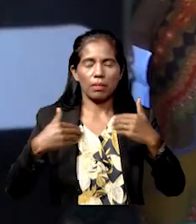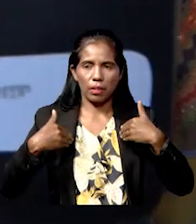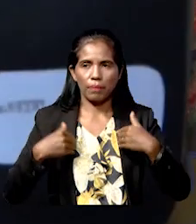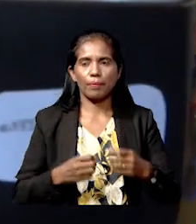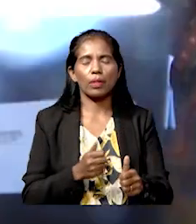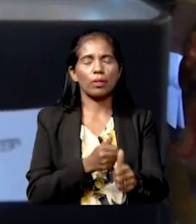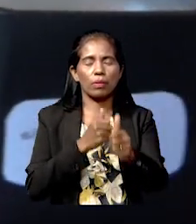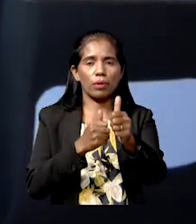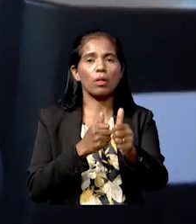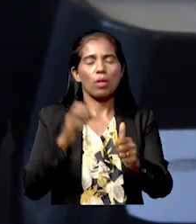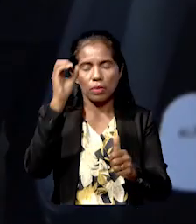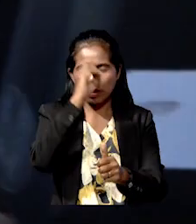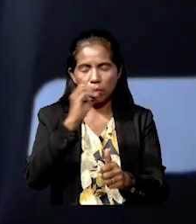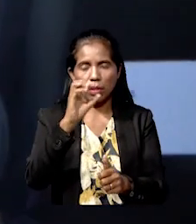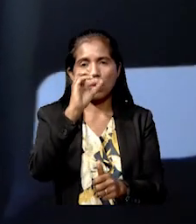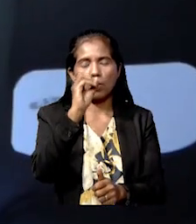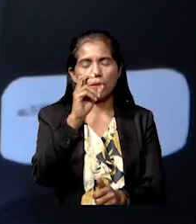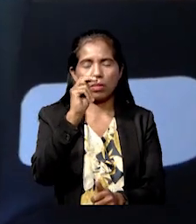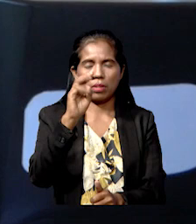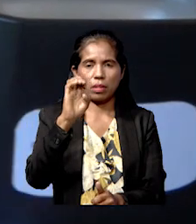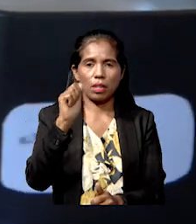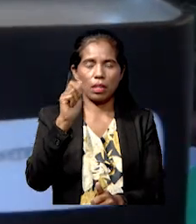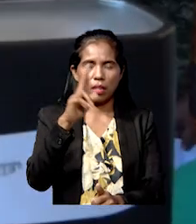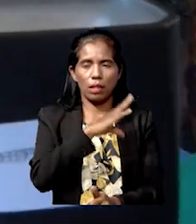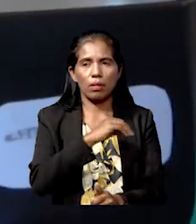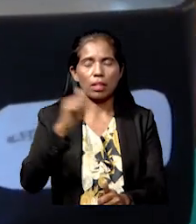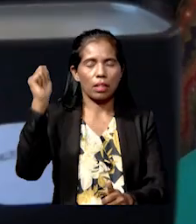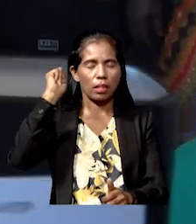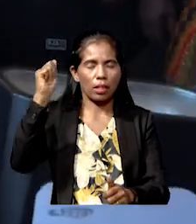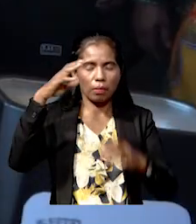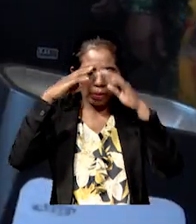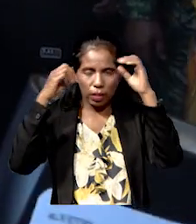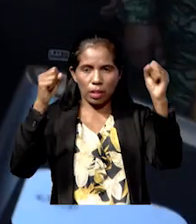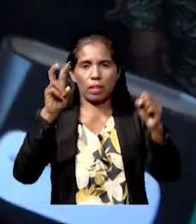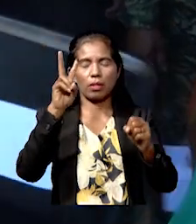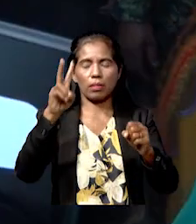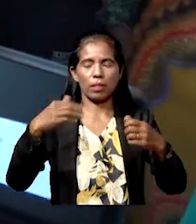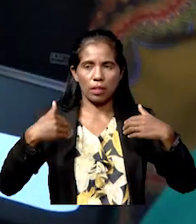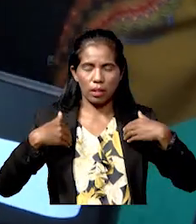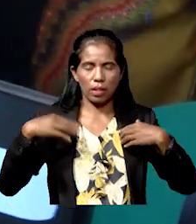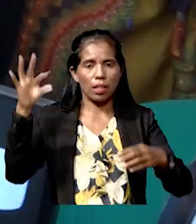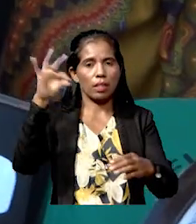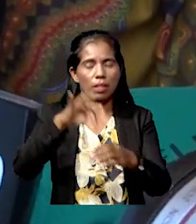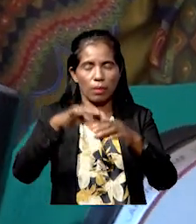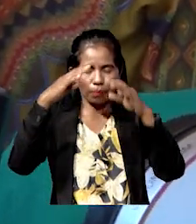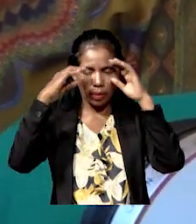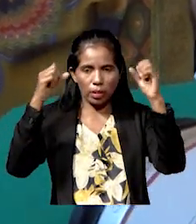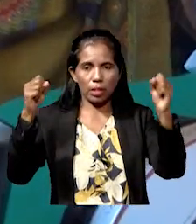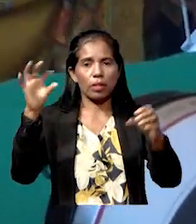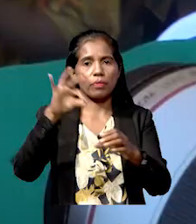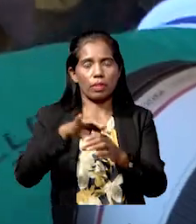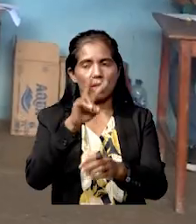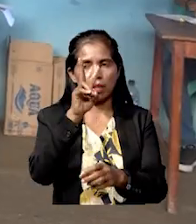Observasaun União Europea ba desempenha, candidato presidente na enrua nota katak, ihe eleição presidencial segunda volta